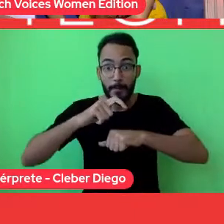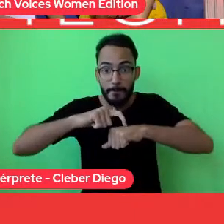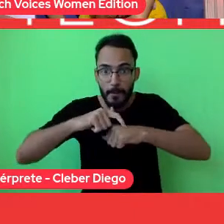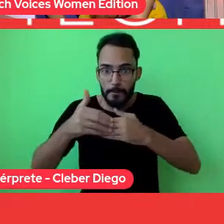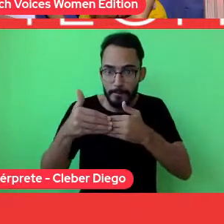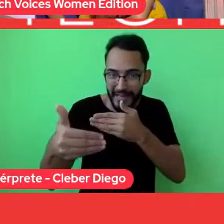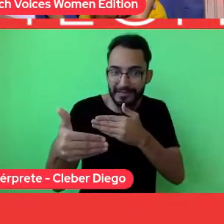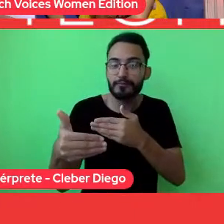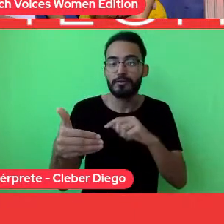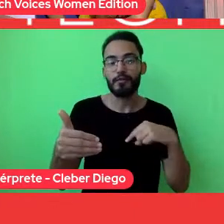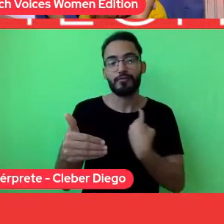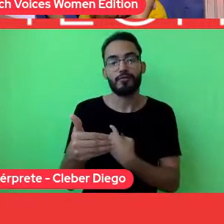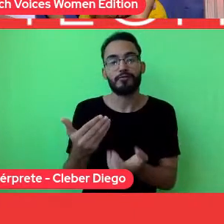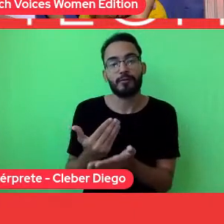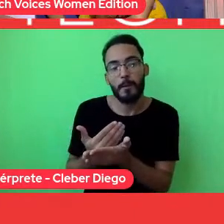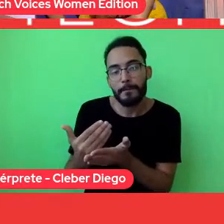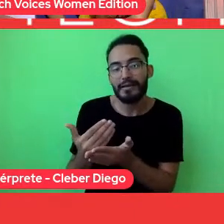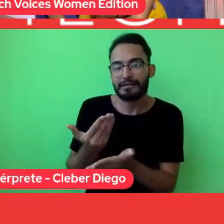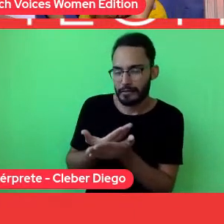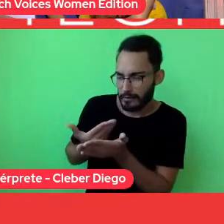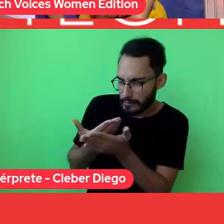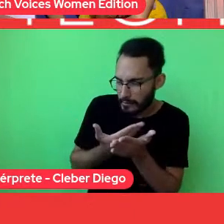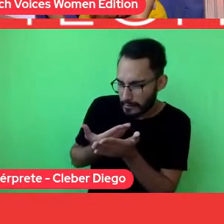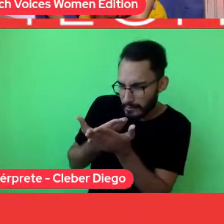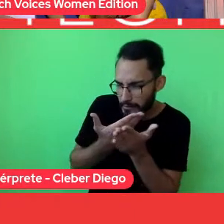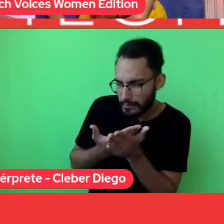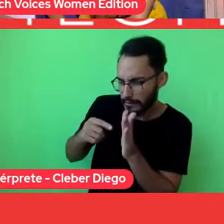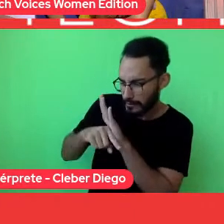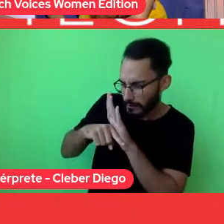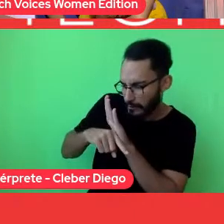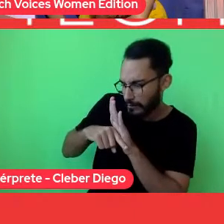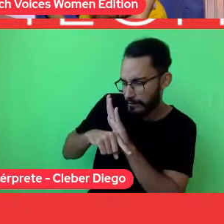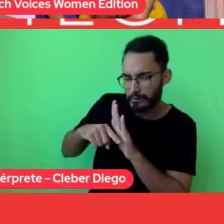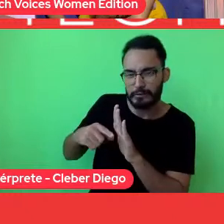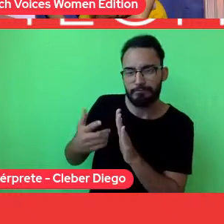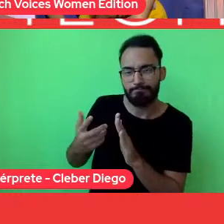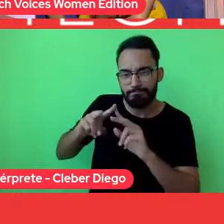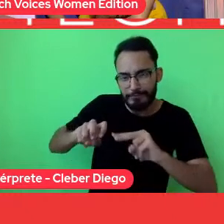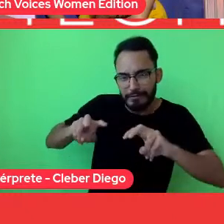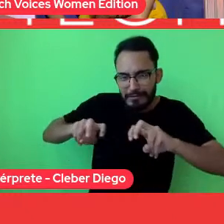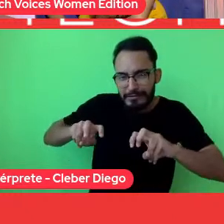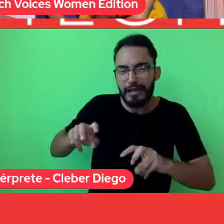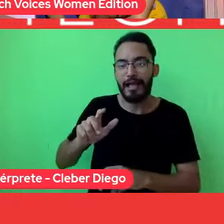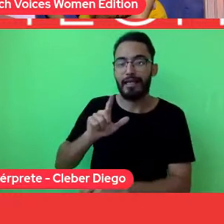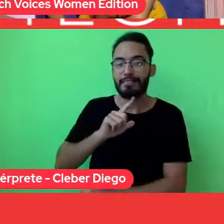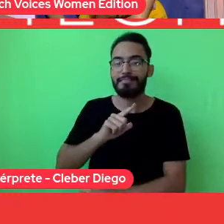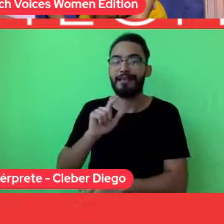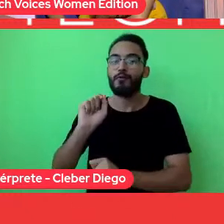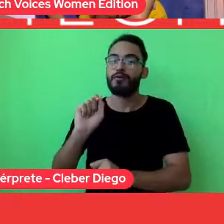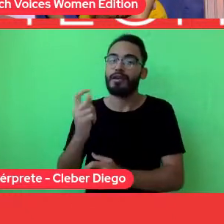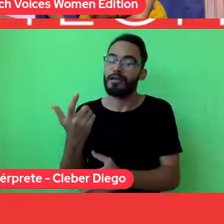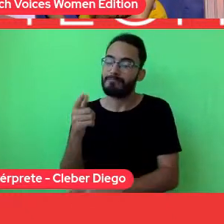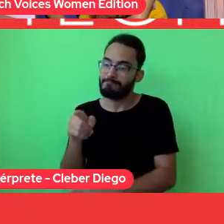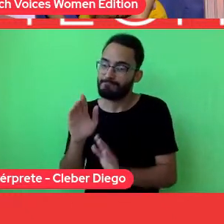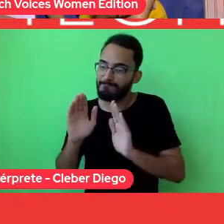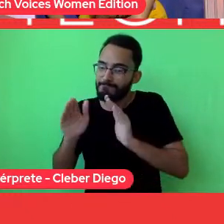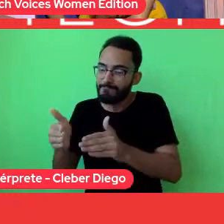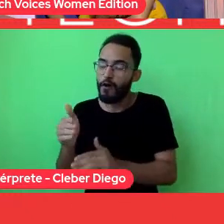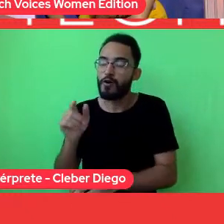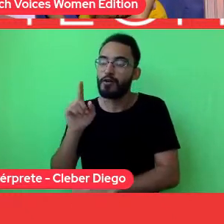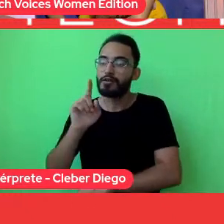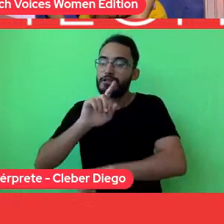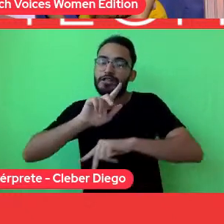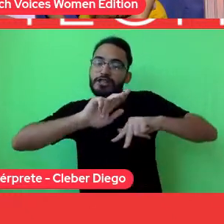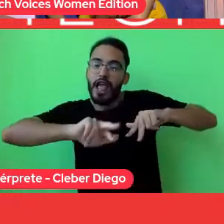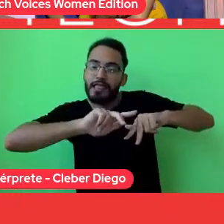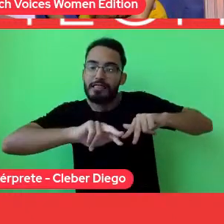gente começa a estudar mais o assunto, né? Os assuntos, para mim, eram mais familiares ali, de gênero, né? De pessoas negras.